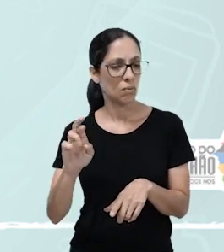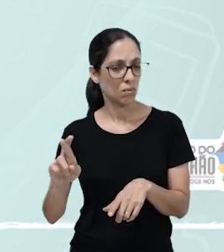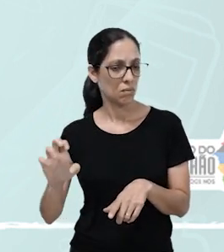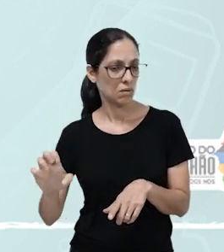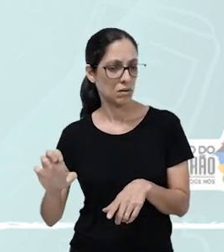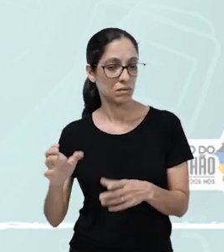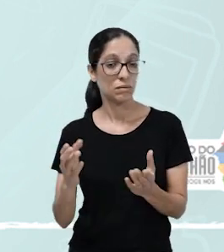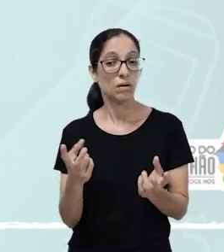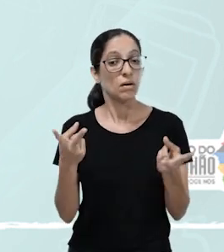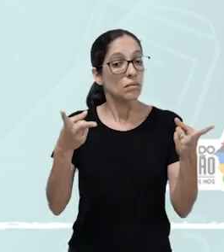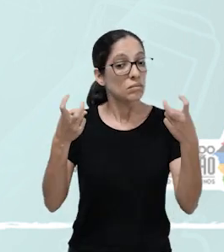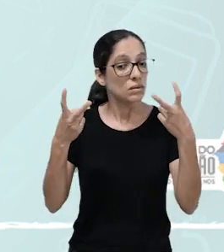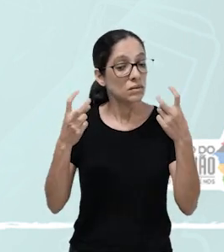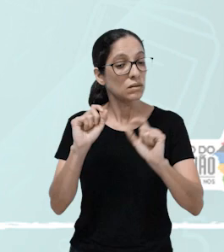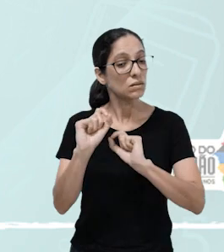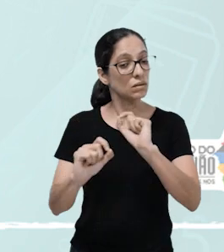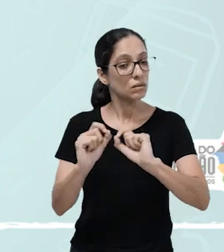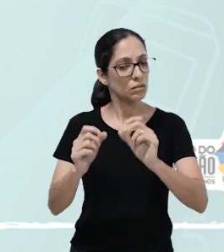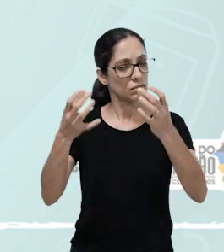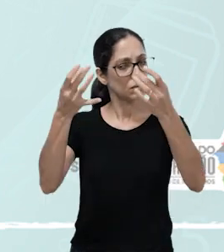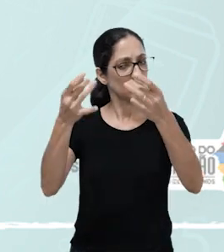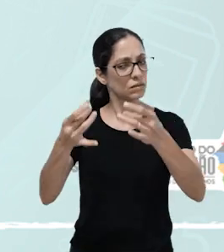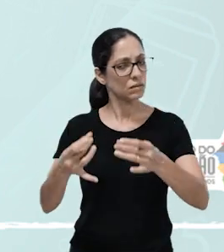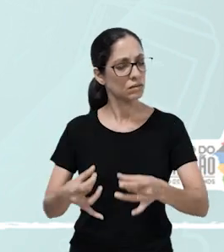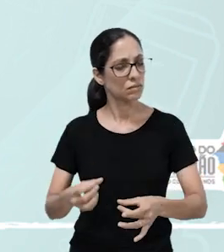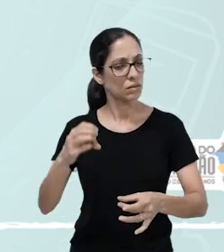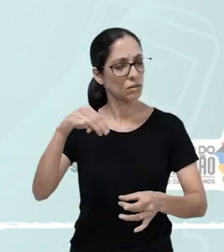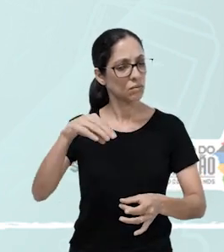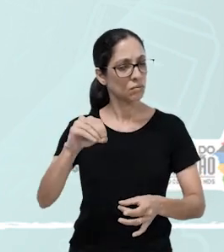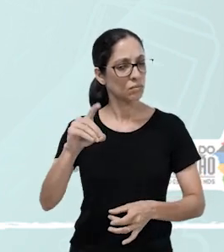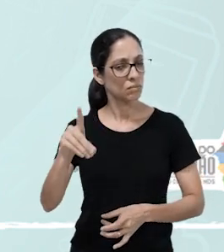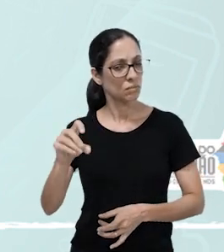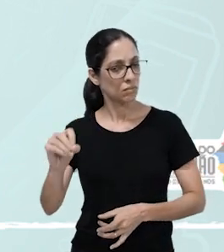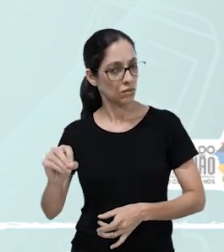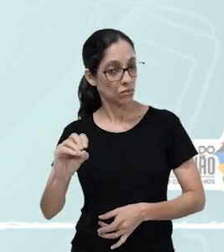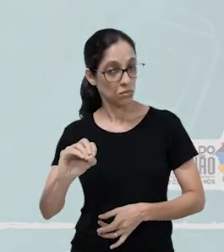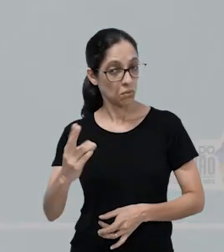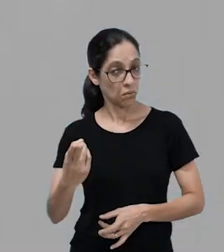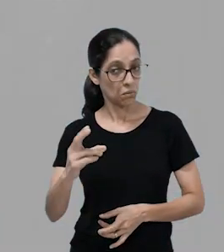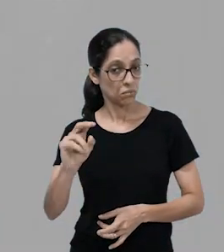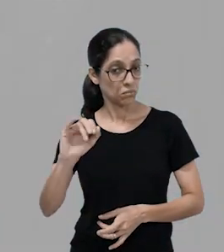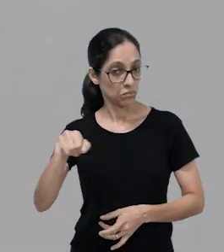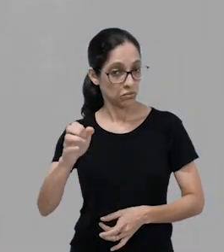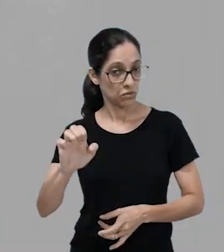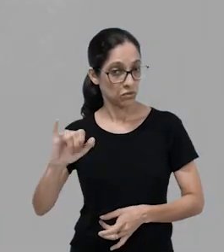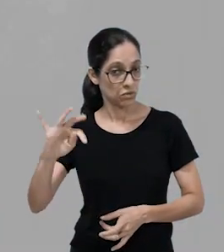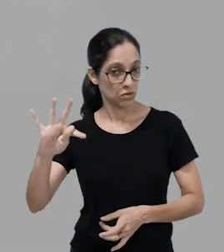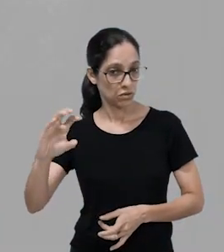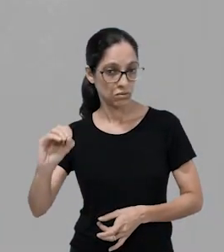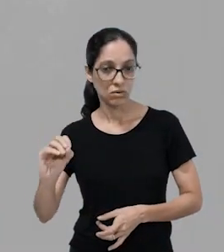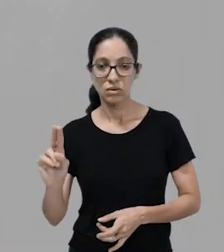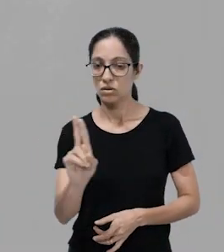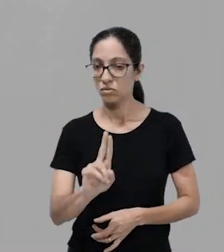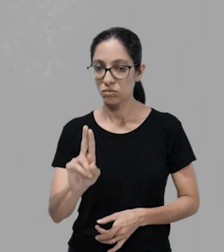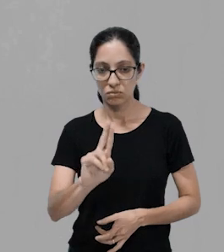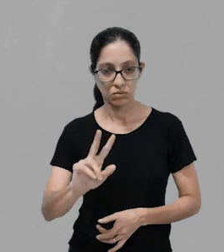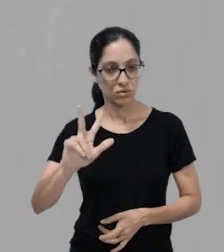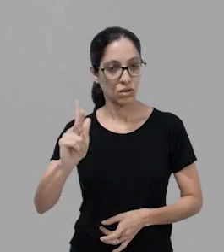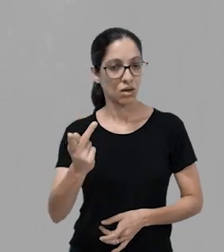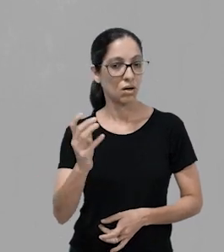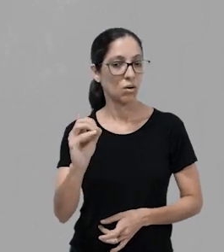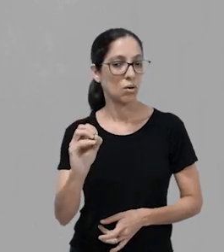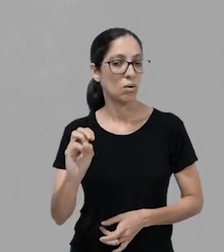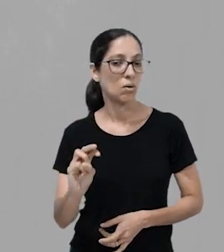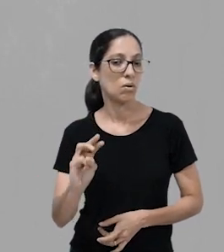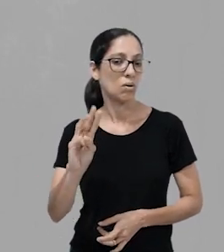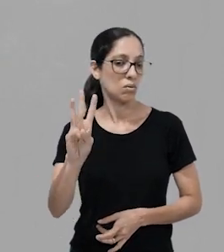modo. Observem que para você descrever um modo ou um jeito, não se utiliza na forma do no e nem na